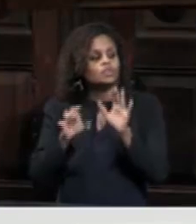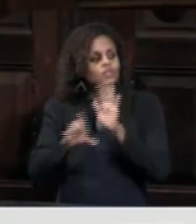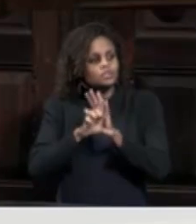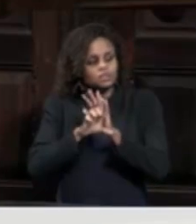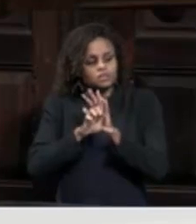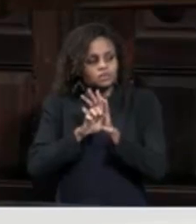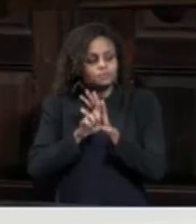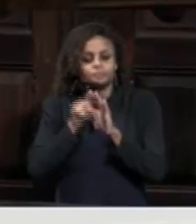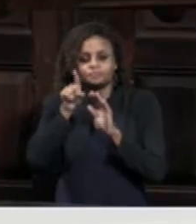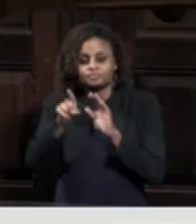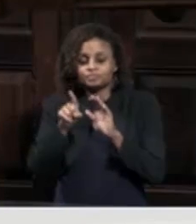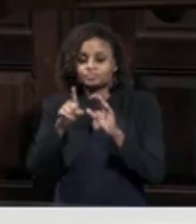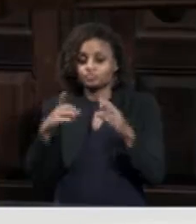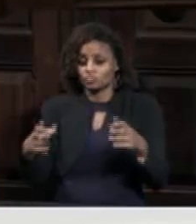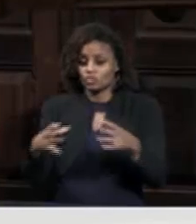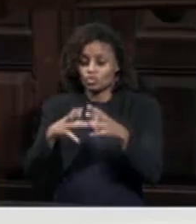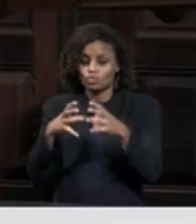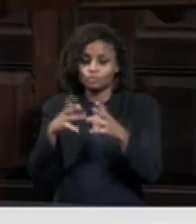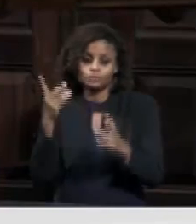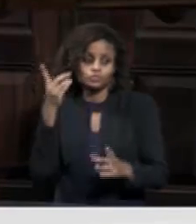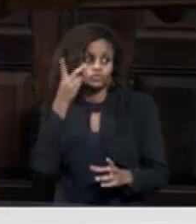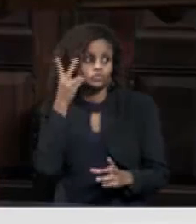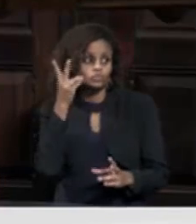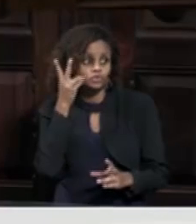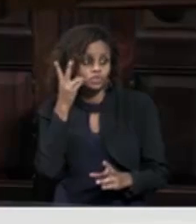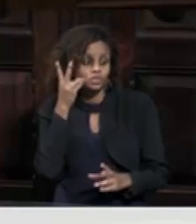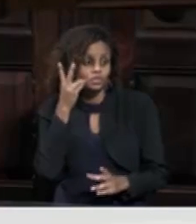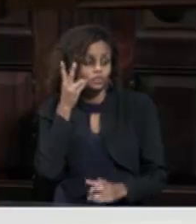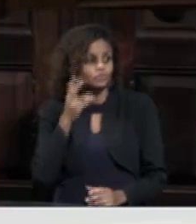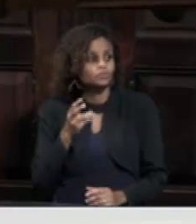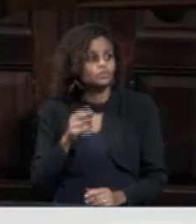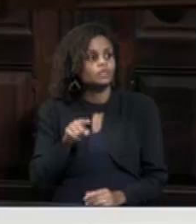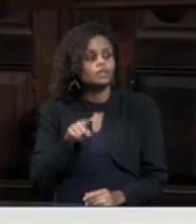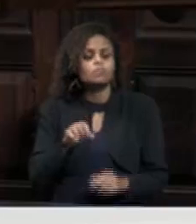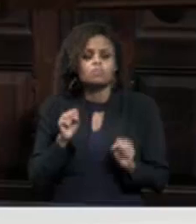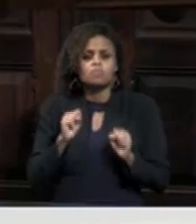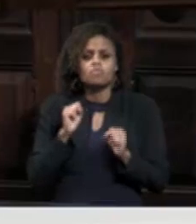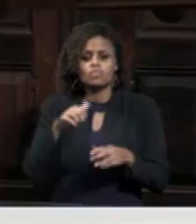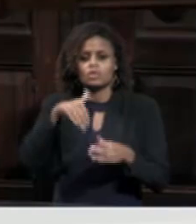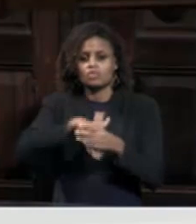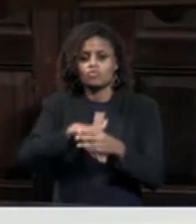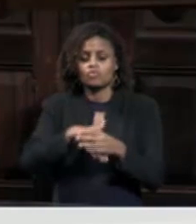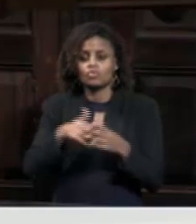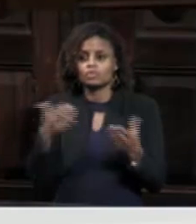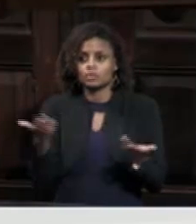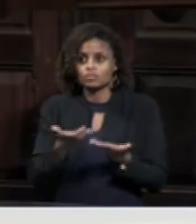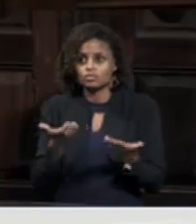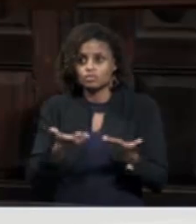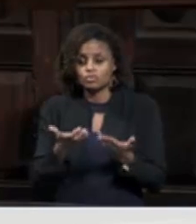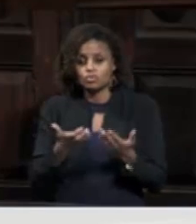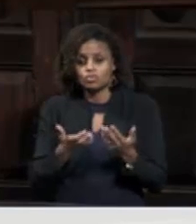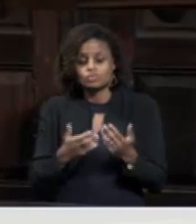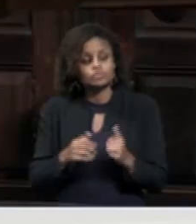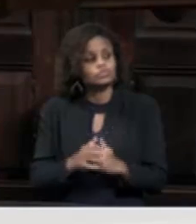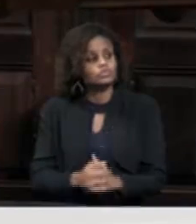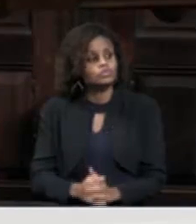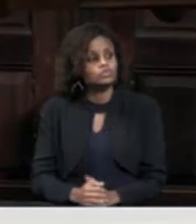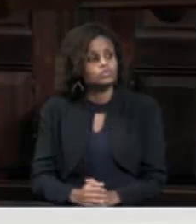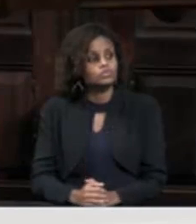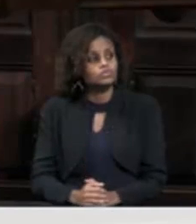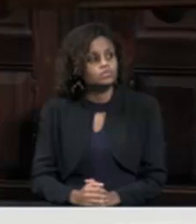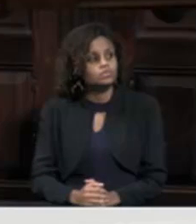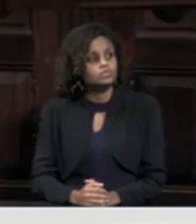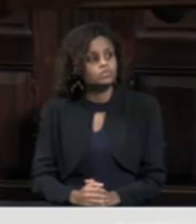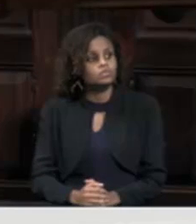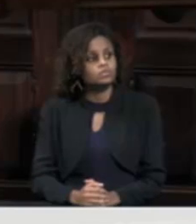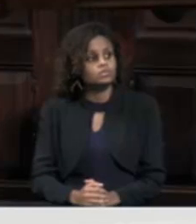Vereadores, que possivelmente será votado hoje, em segunda votação,